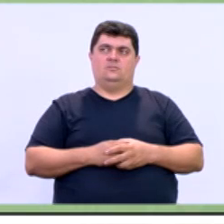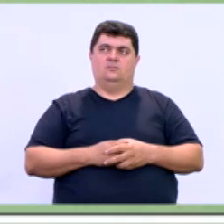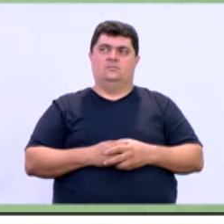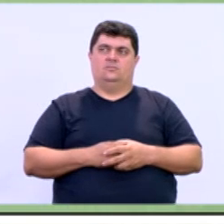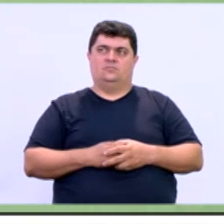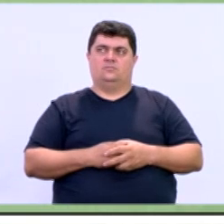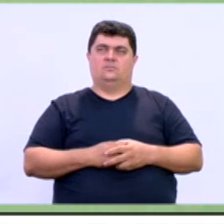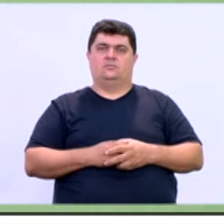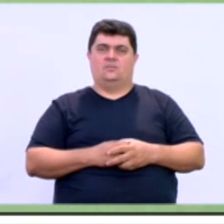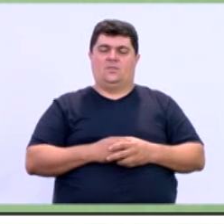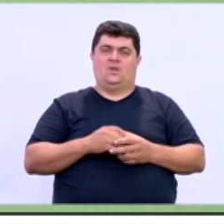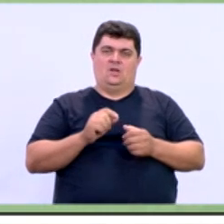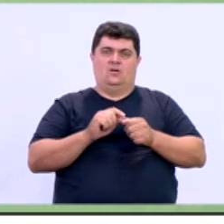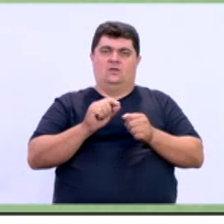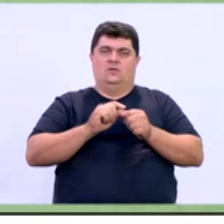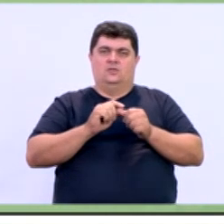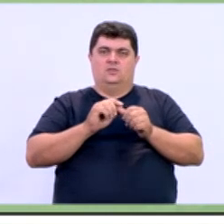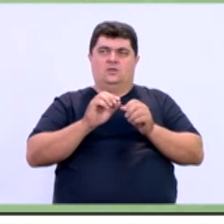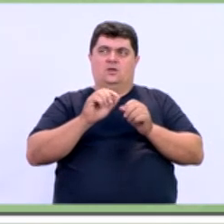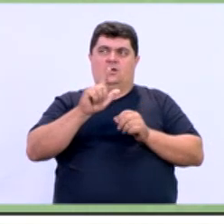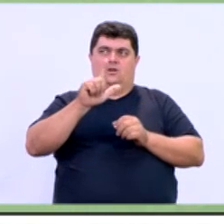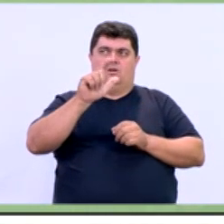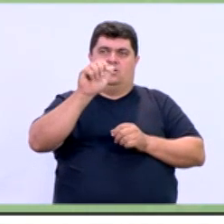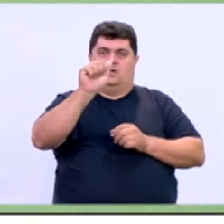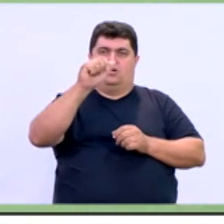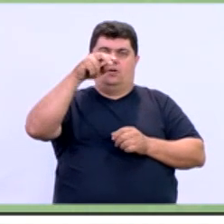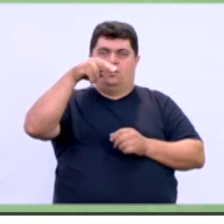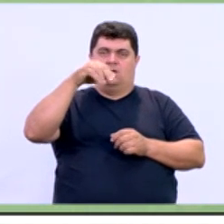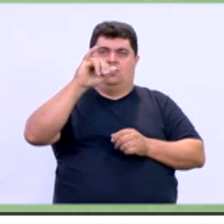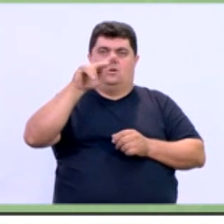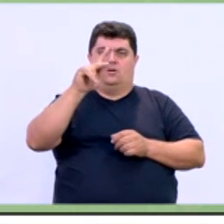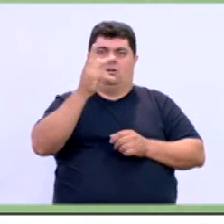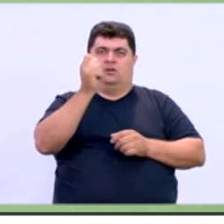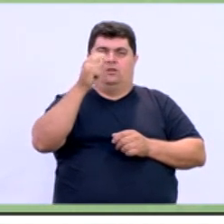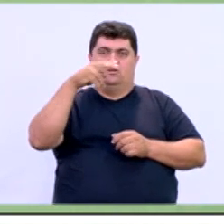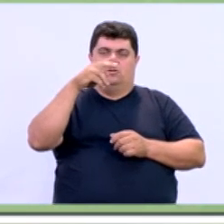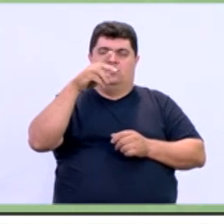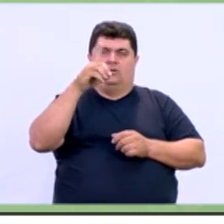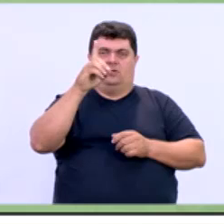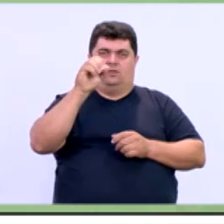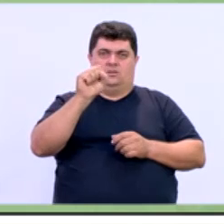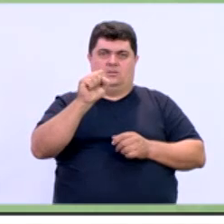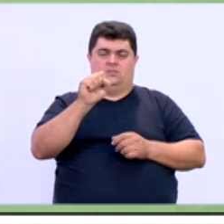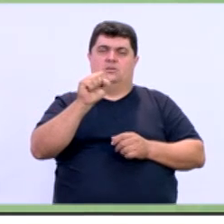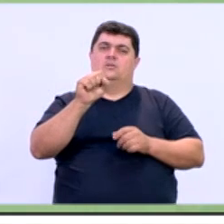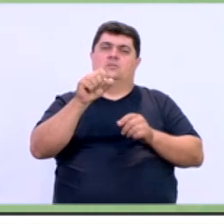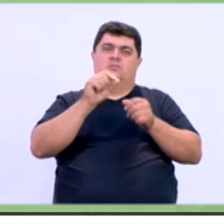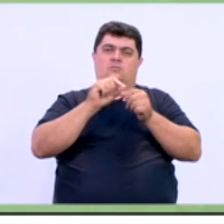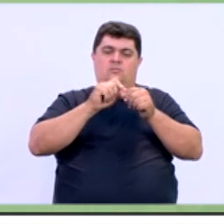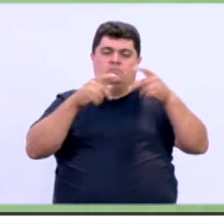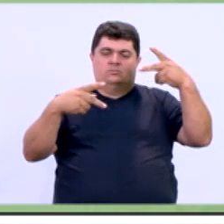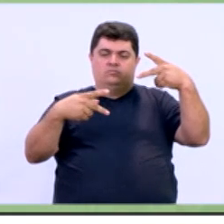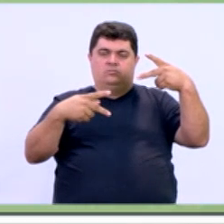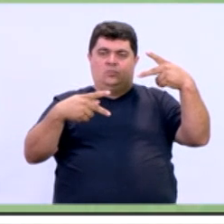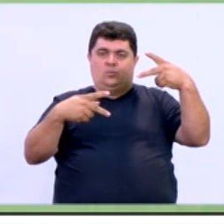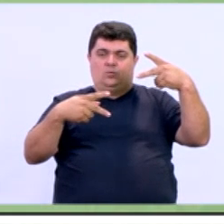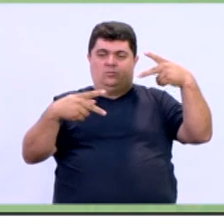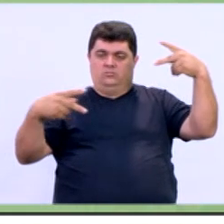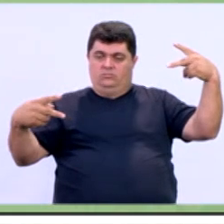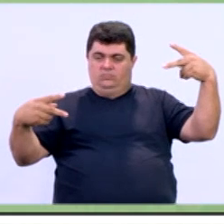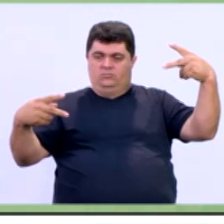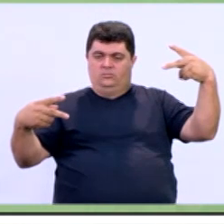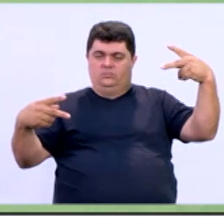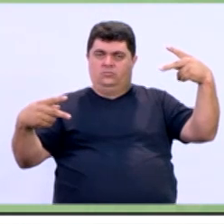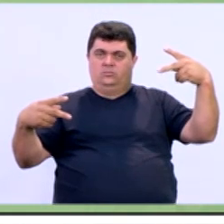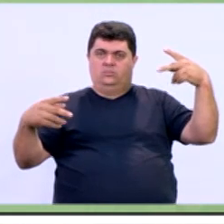de alinhamento. Então, isso aqui está alinhado, o hiperlink, dentro do conjunto parágrafo. Então,